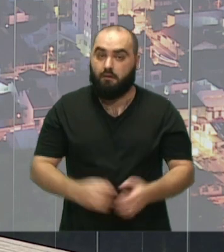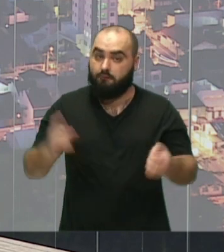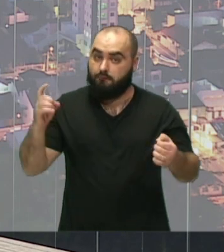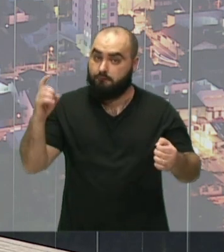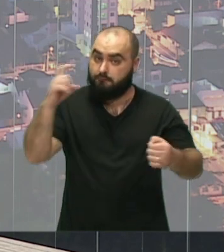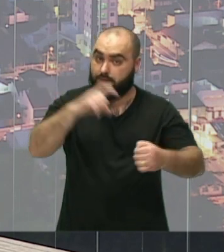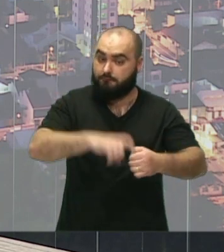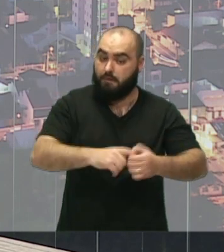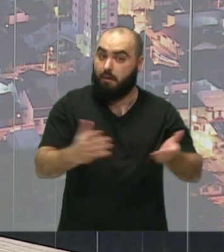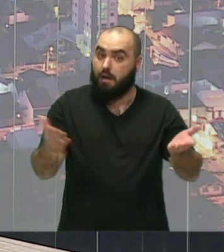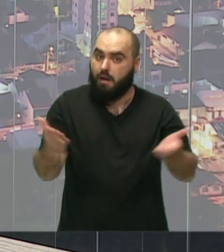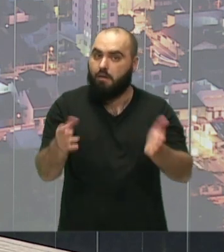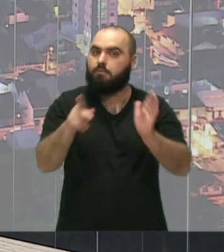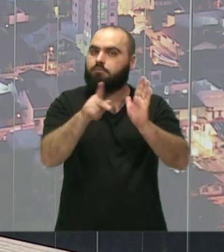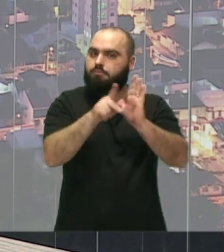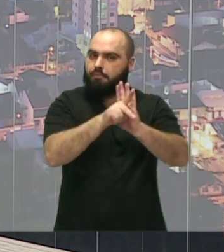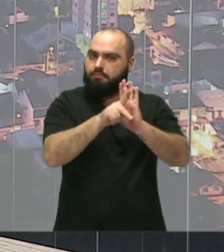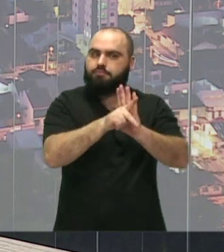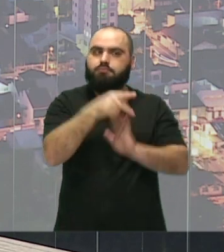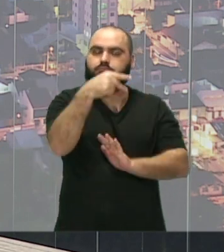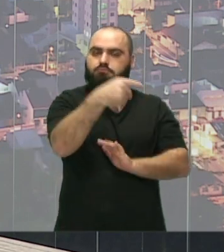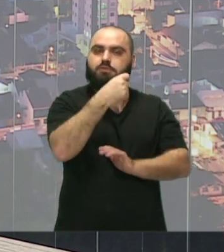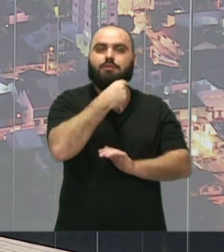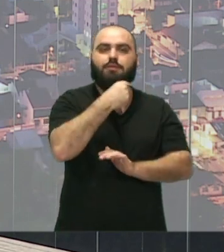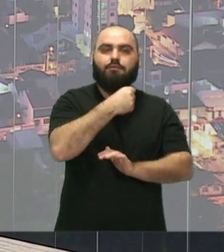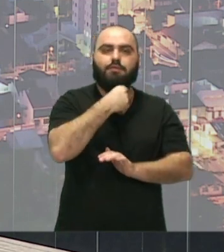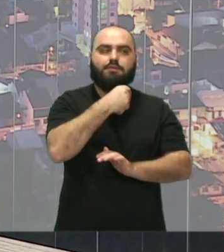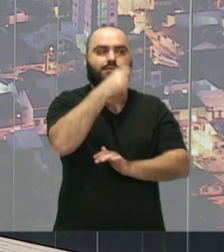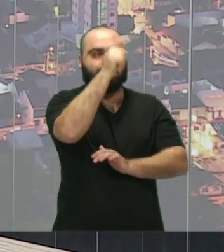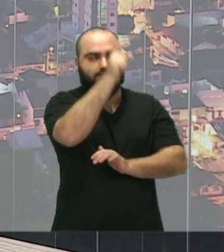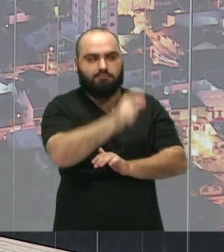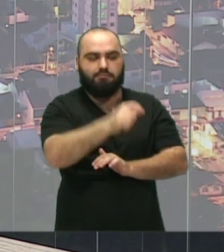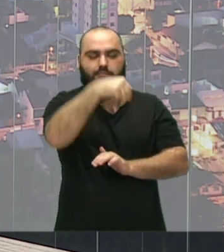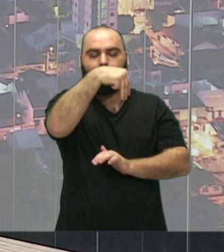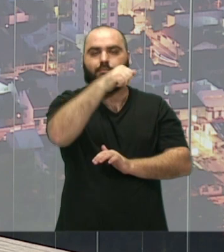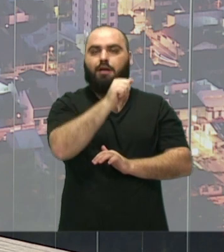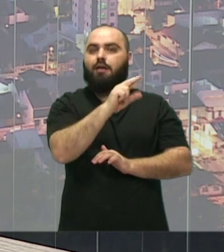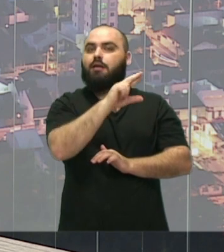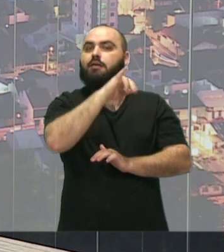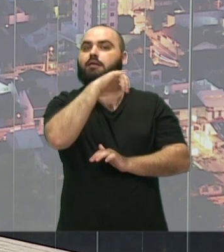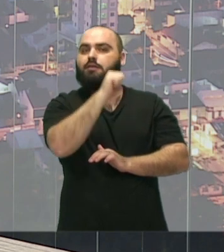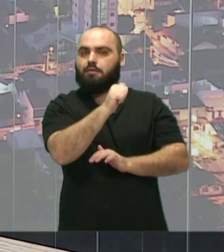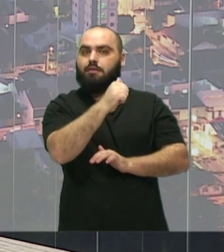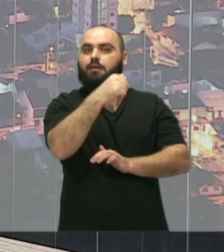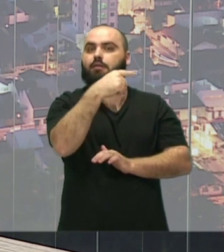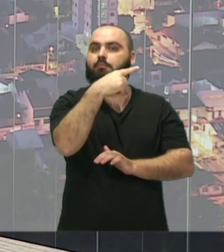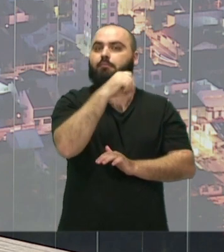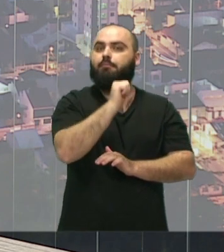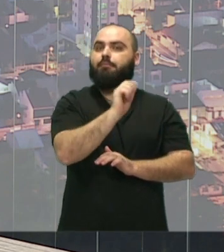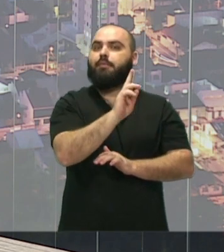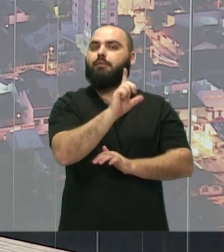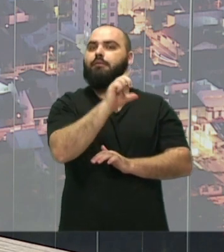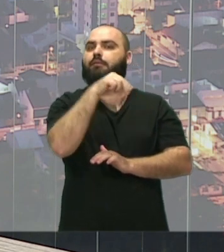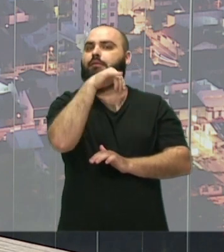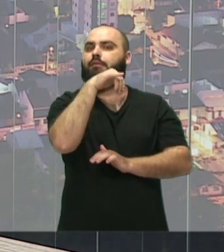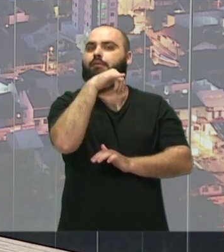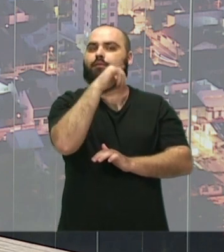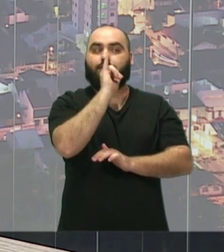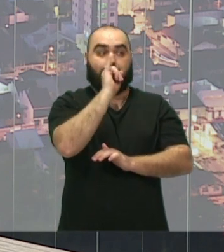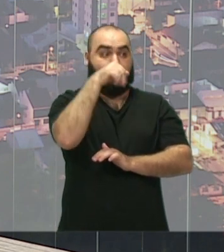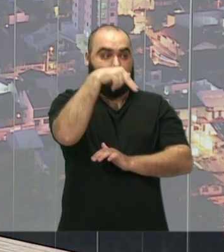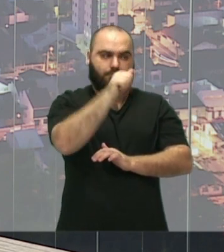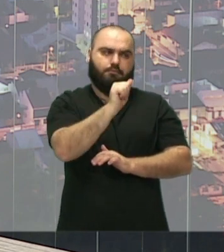Voltamos aqui no Câmara Aberta, que hoje entrevista a Maria Paulina Pereira da Silva sobre a luta do povo